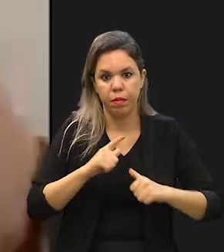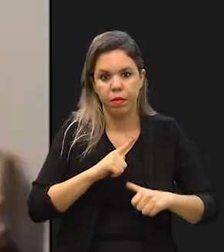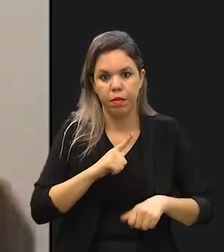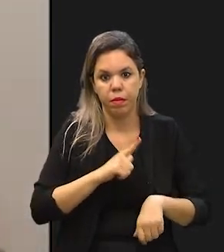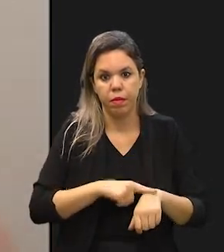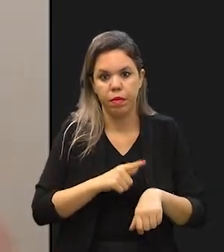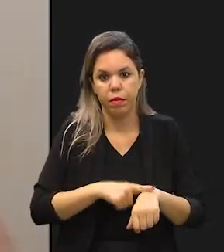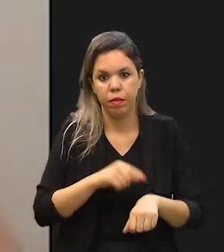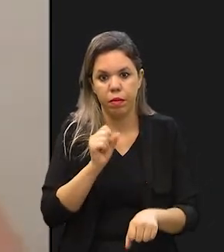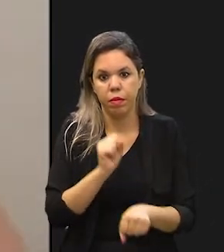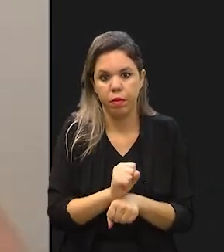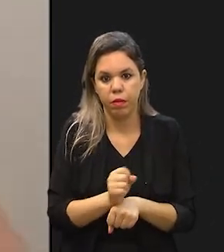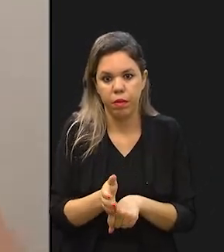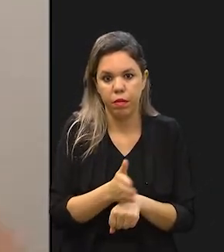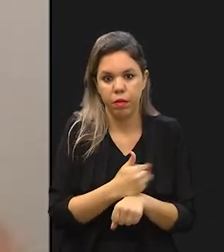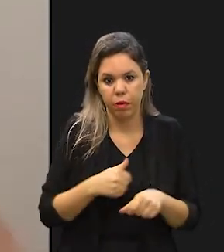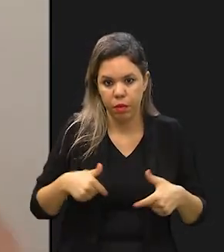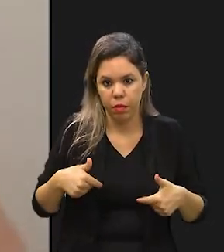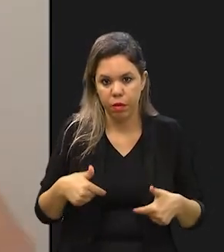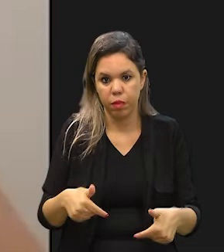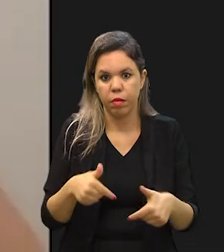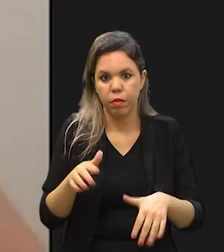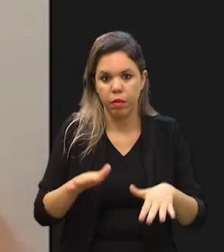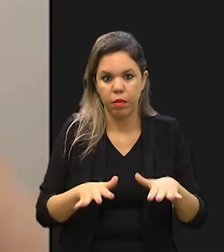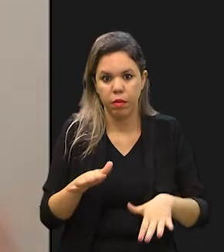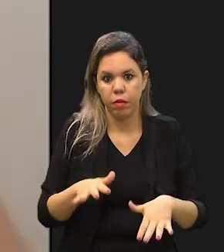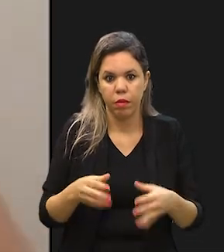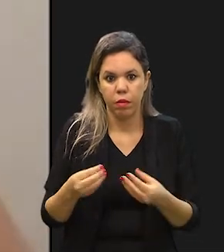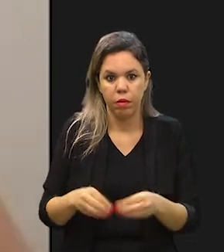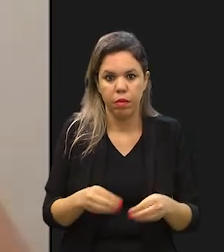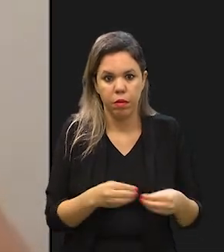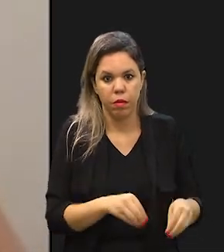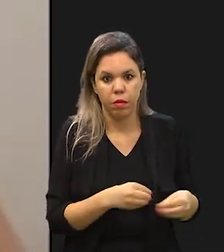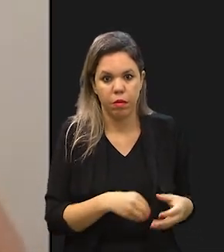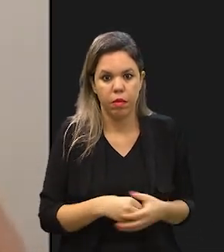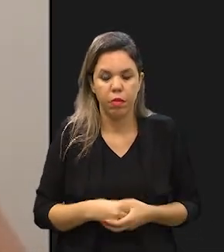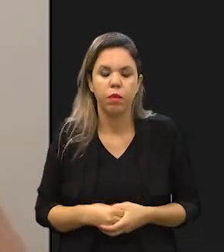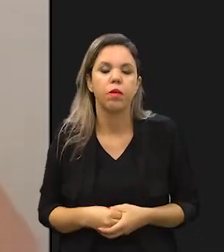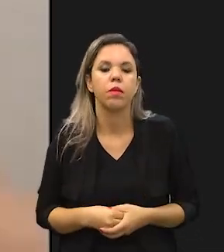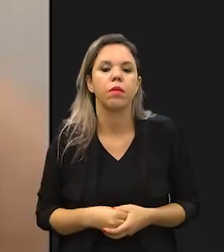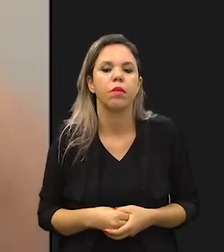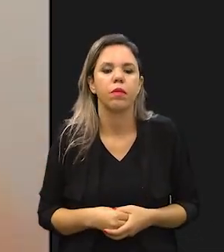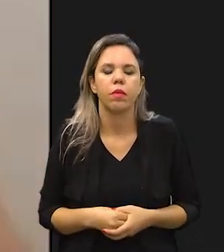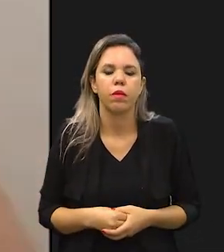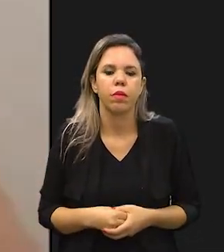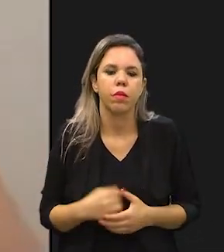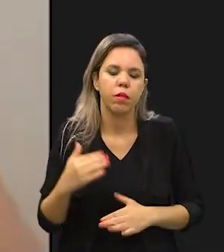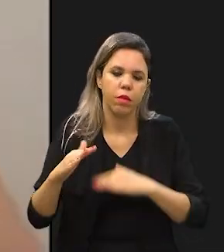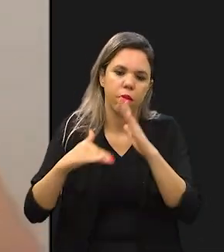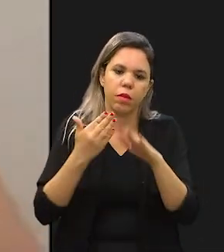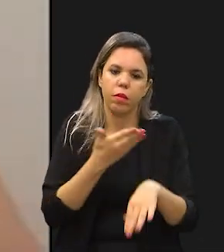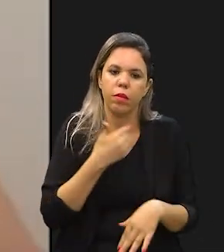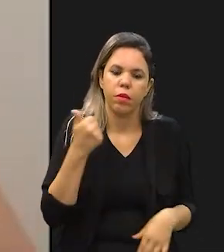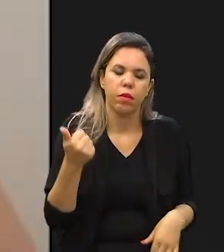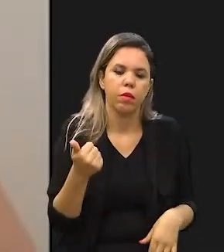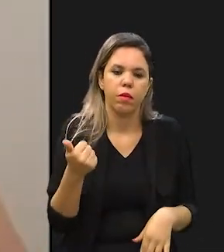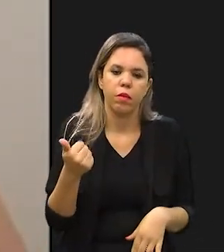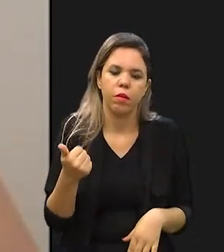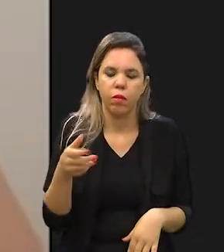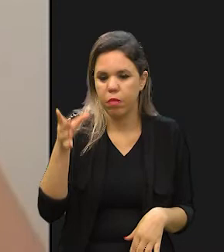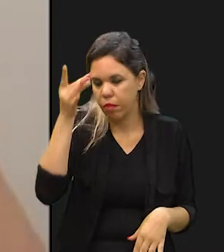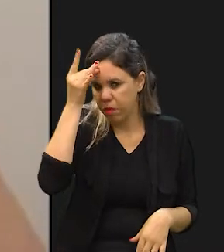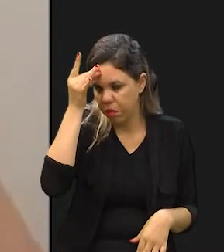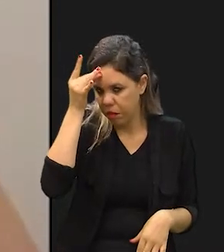aquele momento de pausa antes de ter uma atitude que muitas vezes pode prejudicá-lo. um desenvolvimento melhor da questão